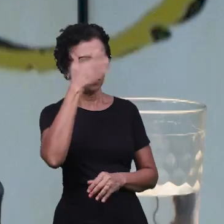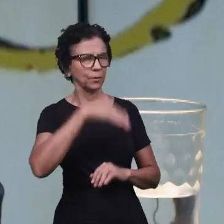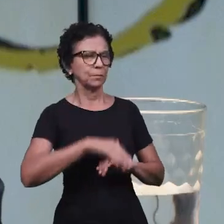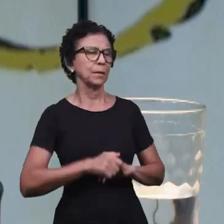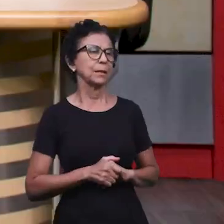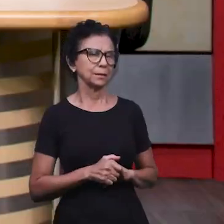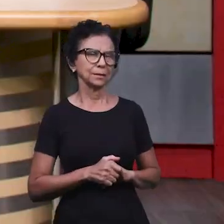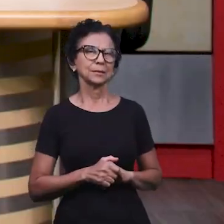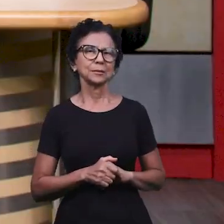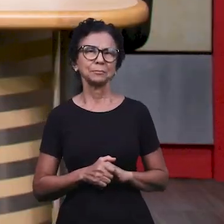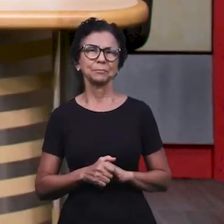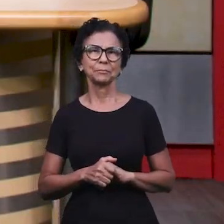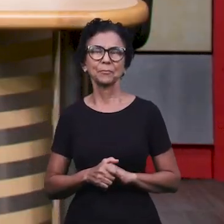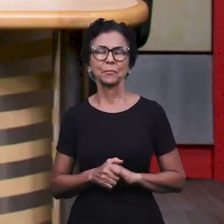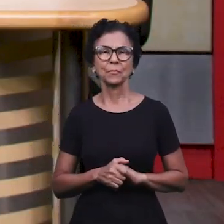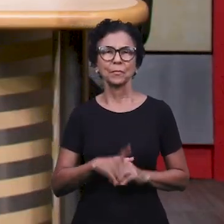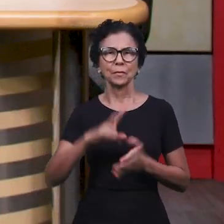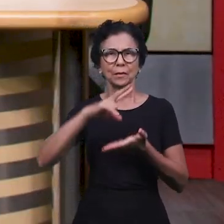né?